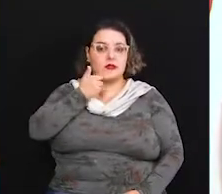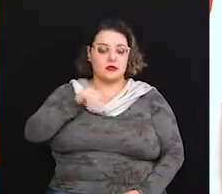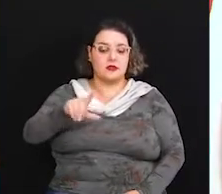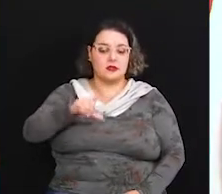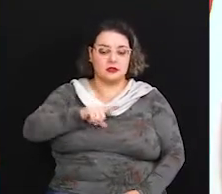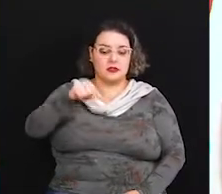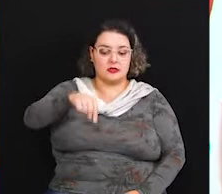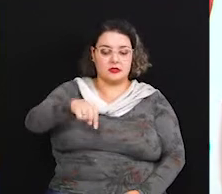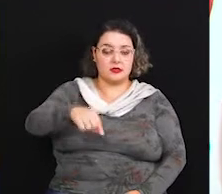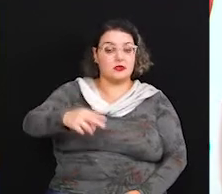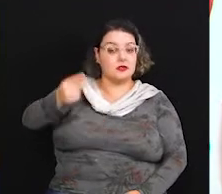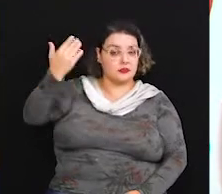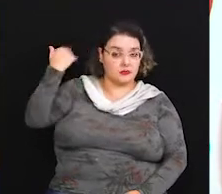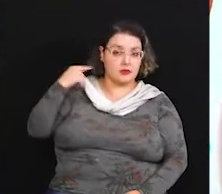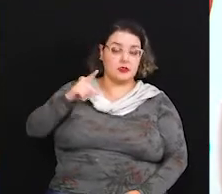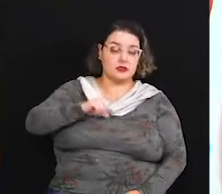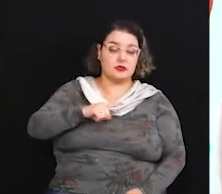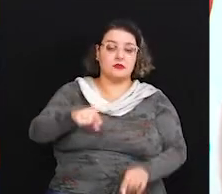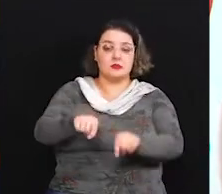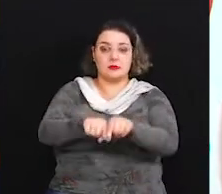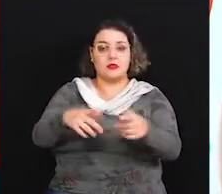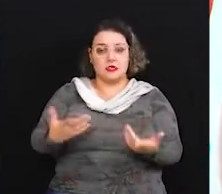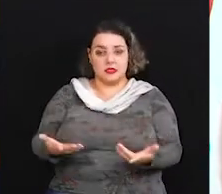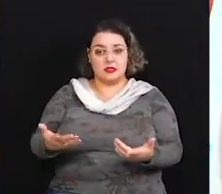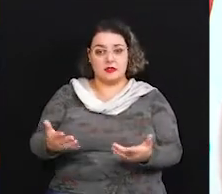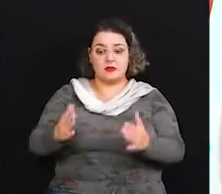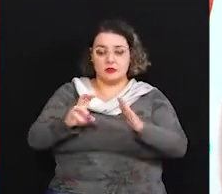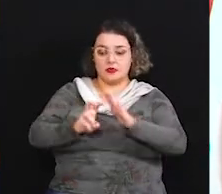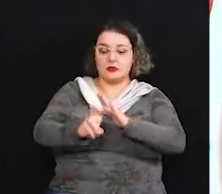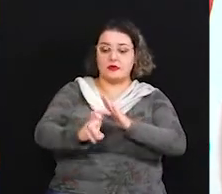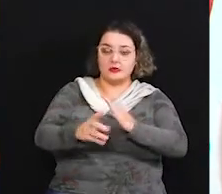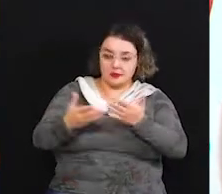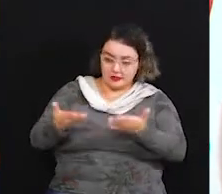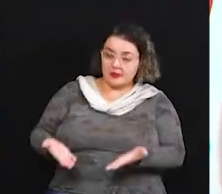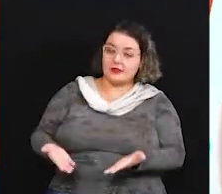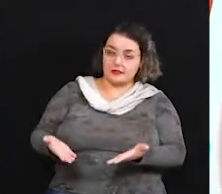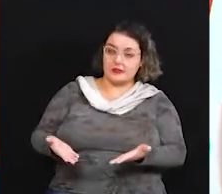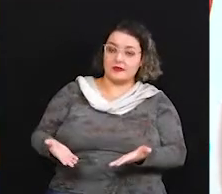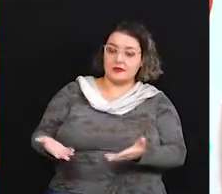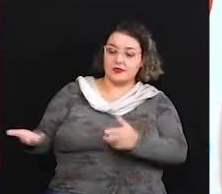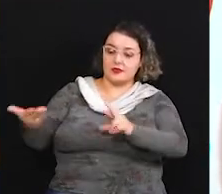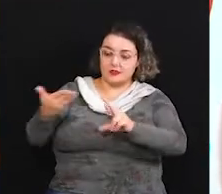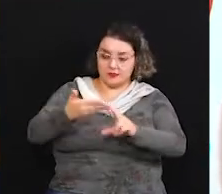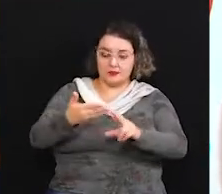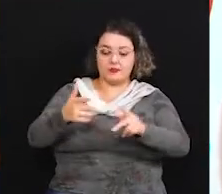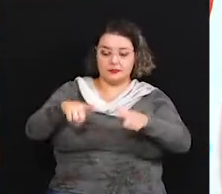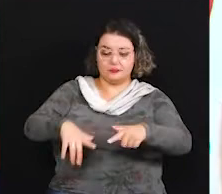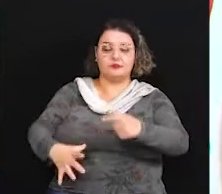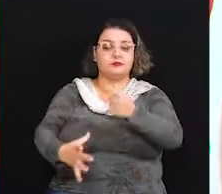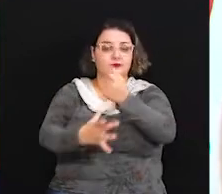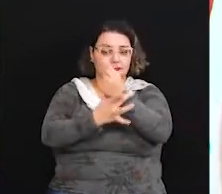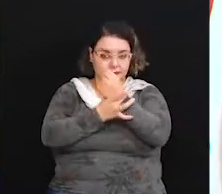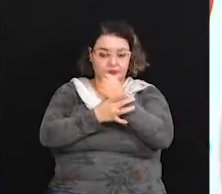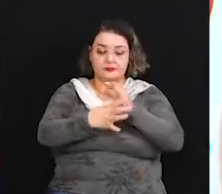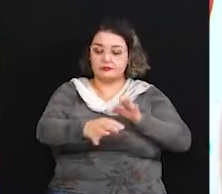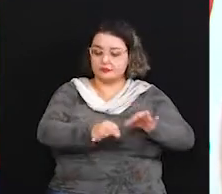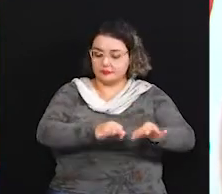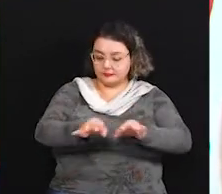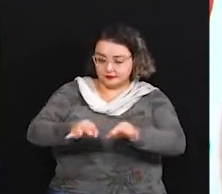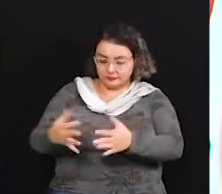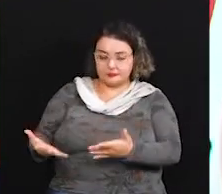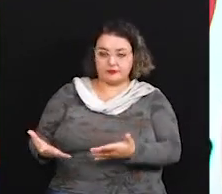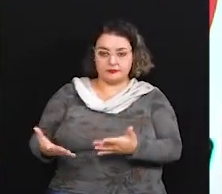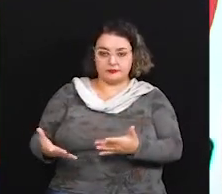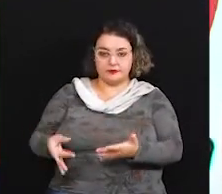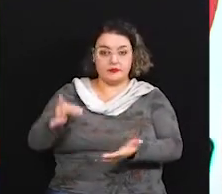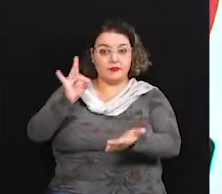tudo o que representa que a creche Menino Jesus de Praga, que é um espaço seguro, é um espaço